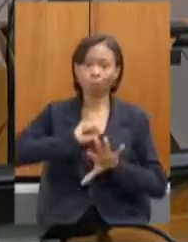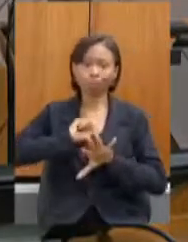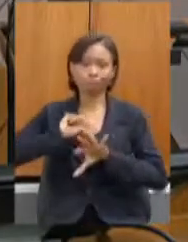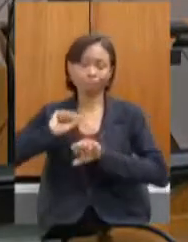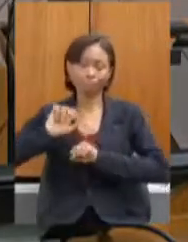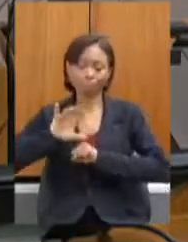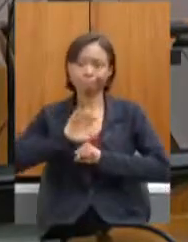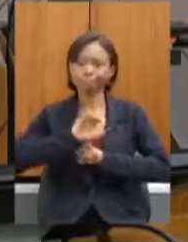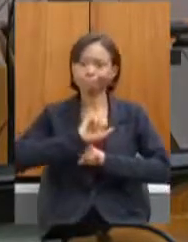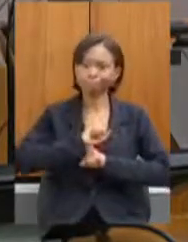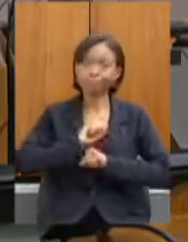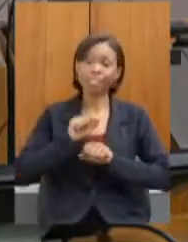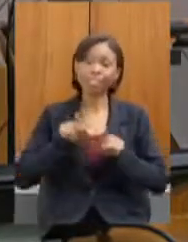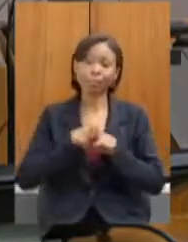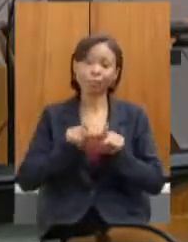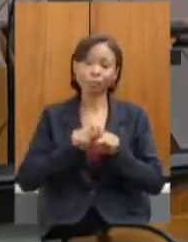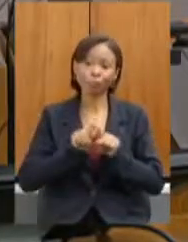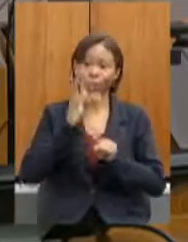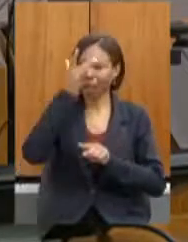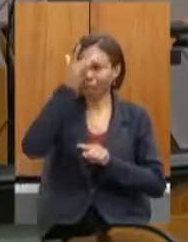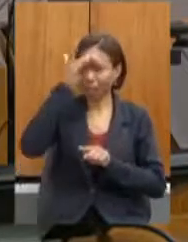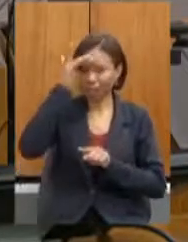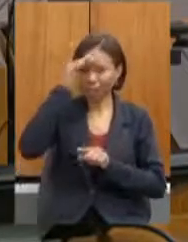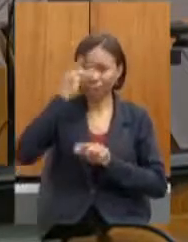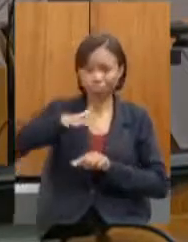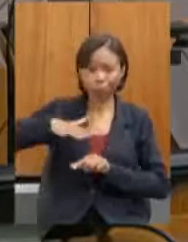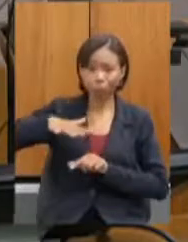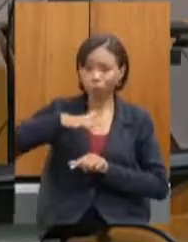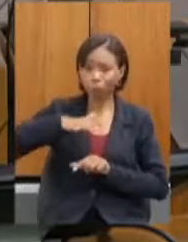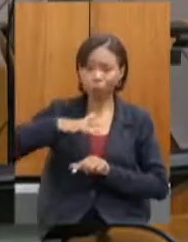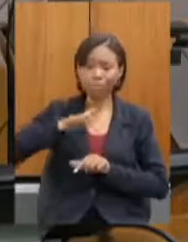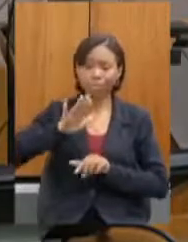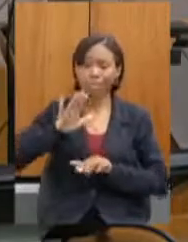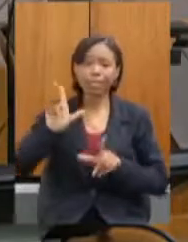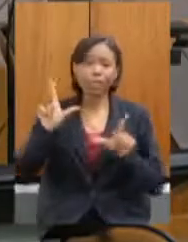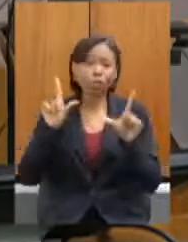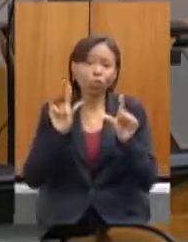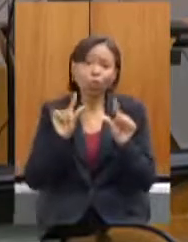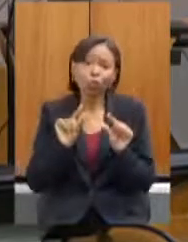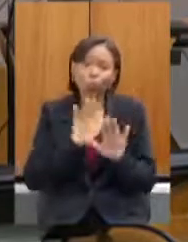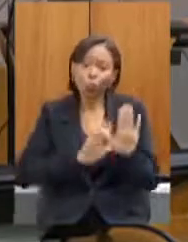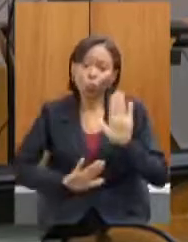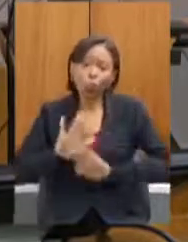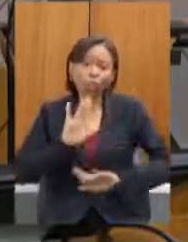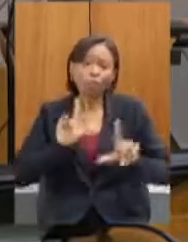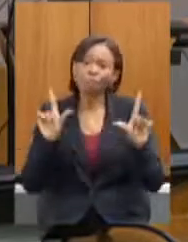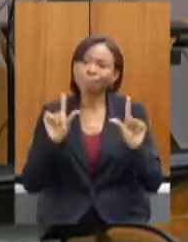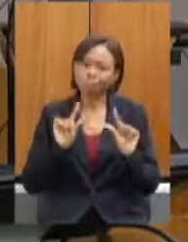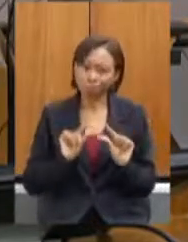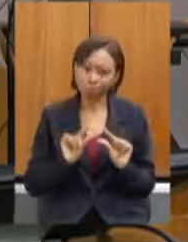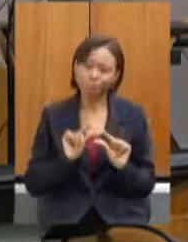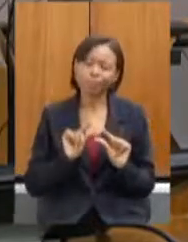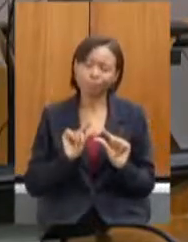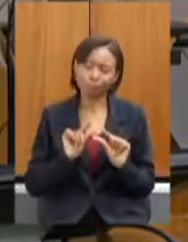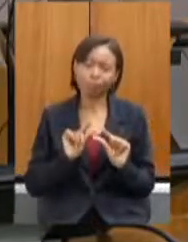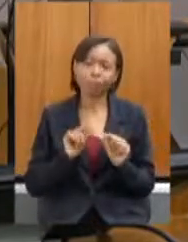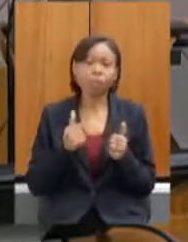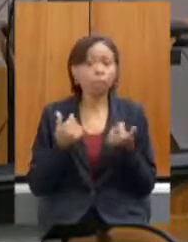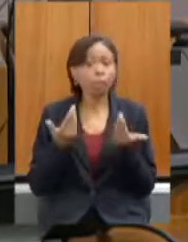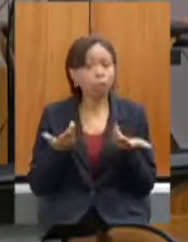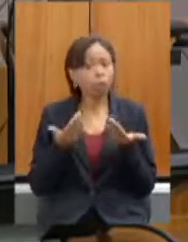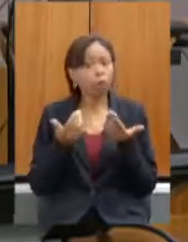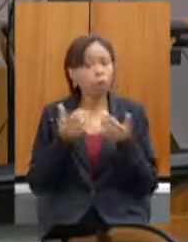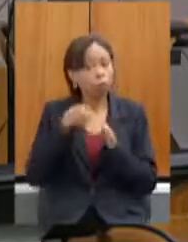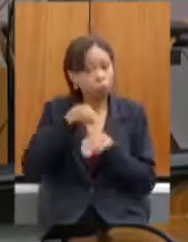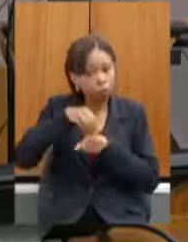do cuidado que as pessoas estão tendo sim se proteger Então eu queria deixar aqui no sentido de encerrar uma